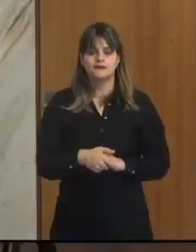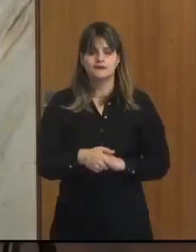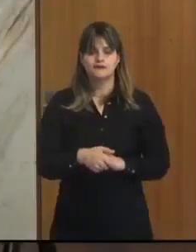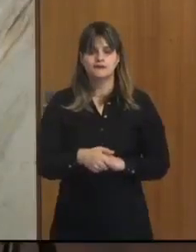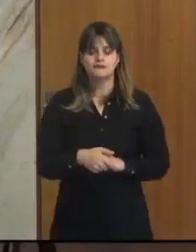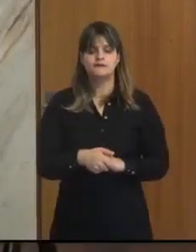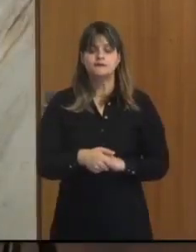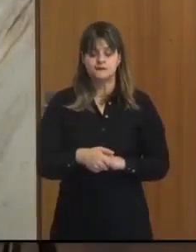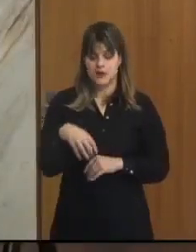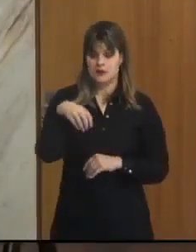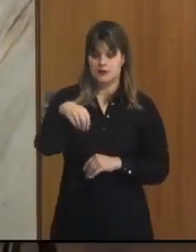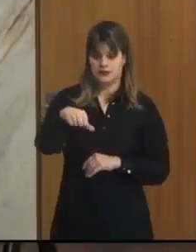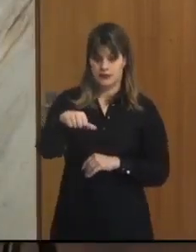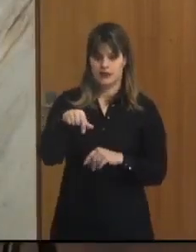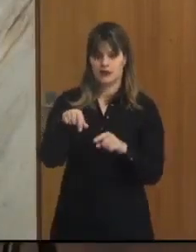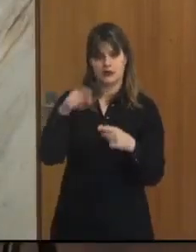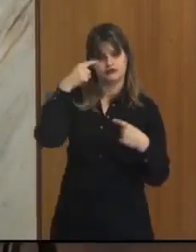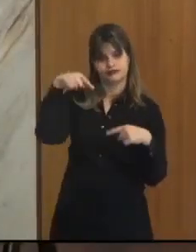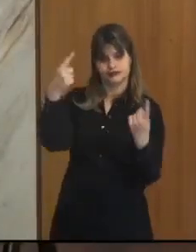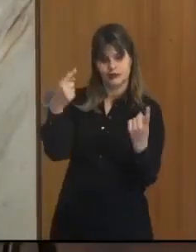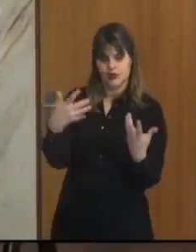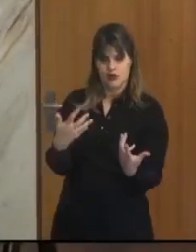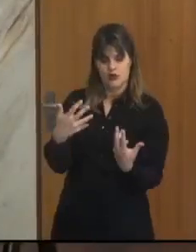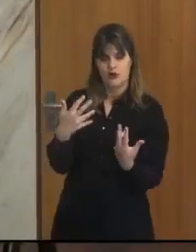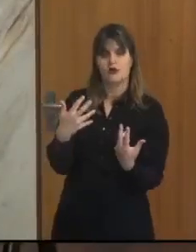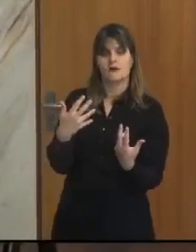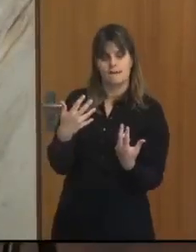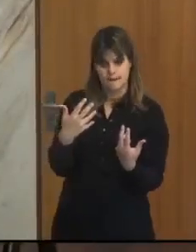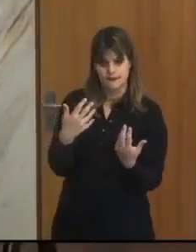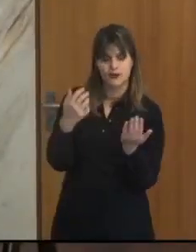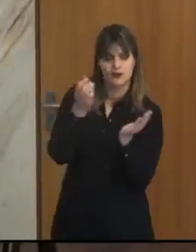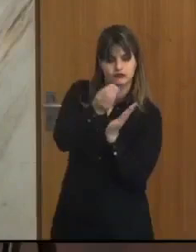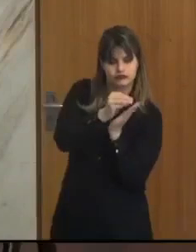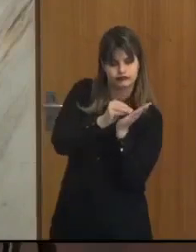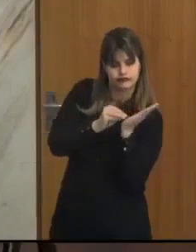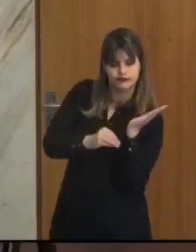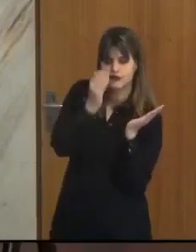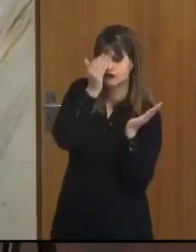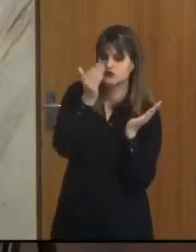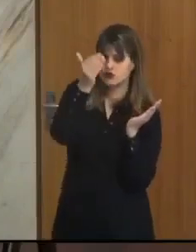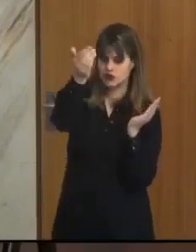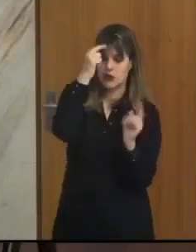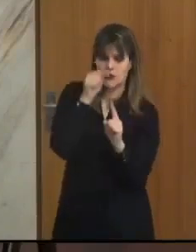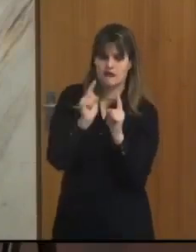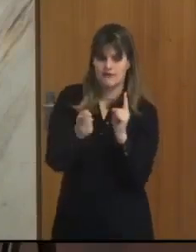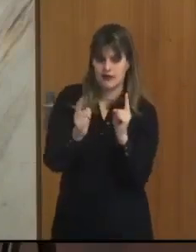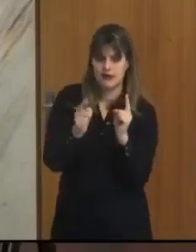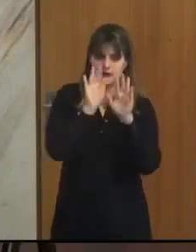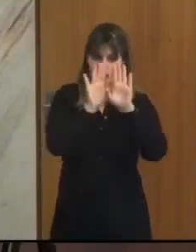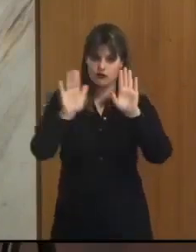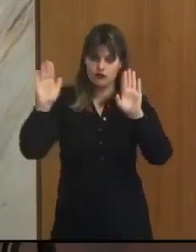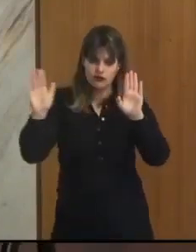O património local é aqui mostrado sob um olhar crítico que tendencialmente permanecerá registado para o futuro. Fruto da exposição paralela, promovida pela